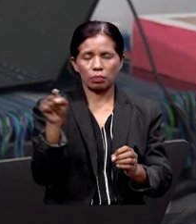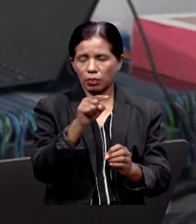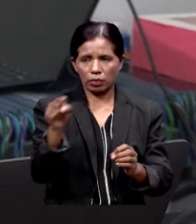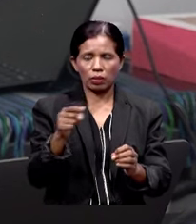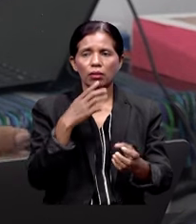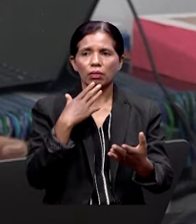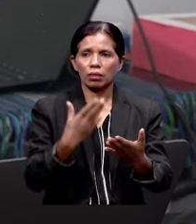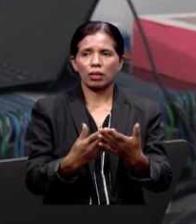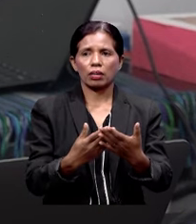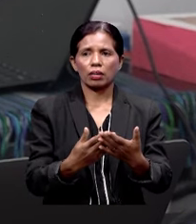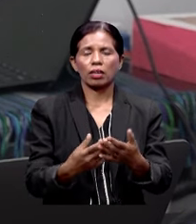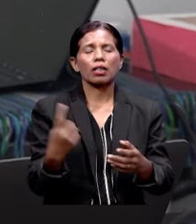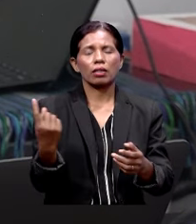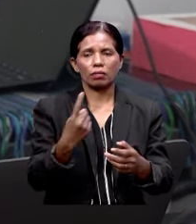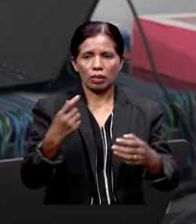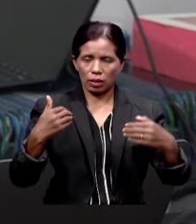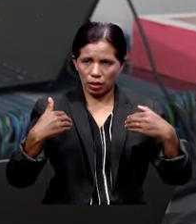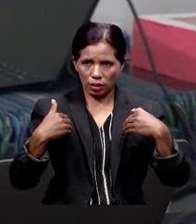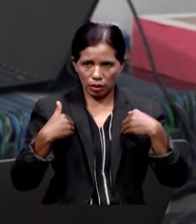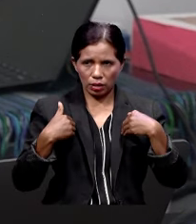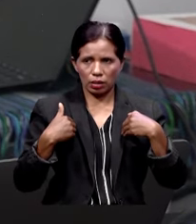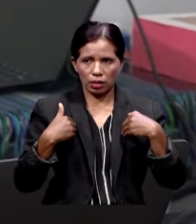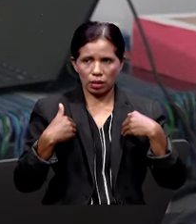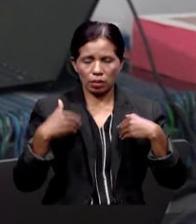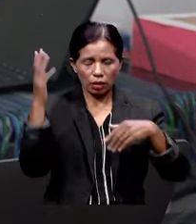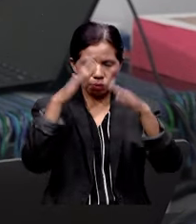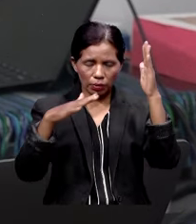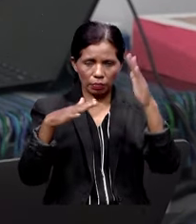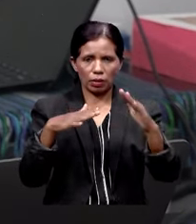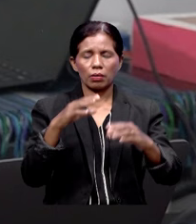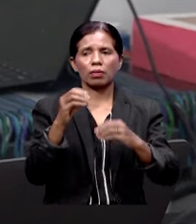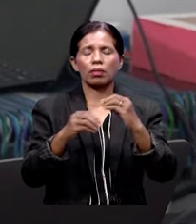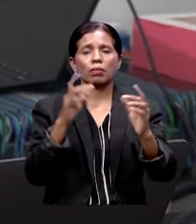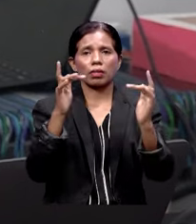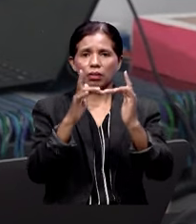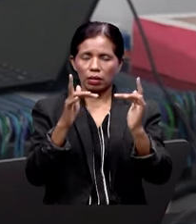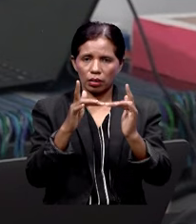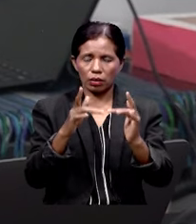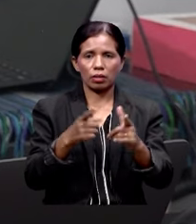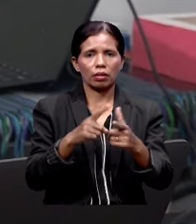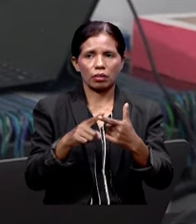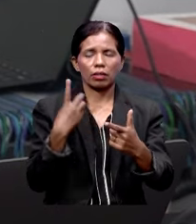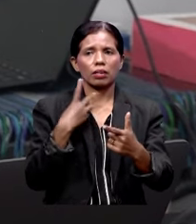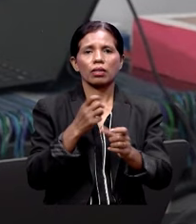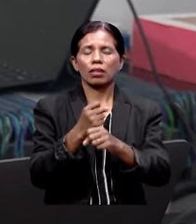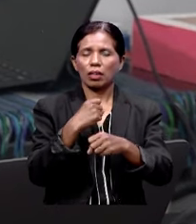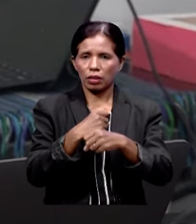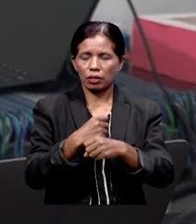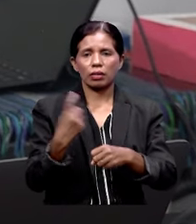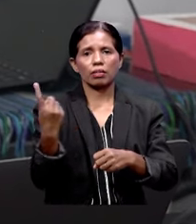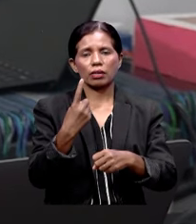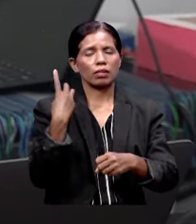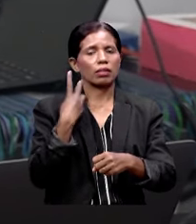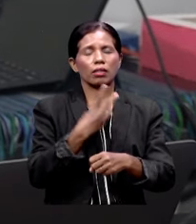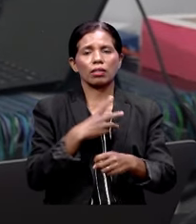prefeito. Sempre ia problema but net ita depois de Laos sempre ita soru